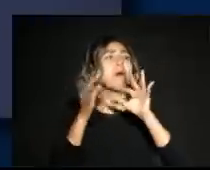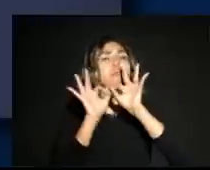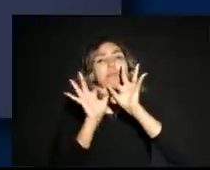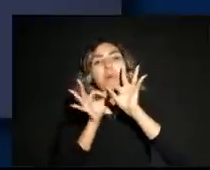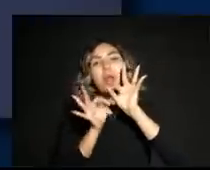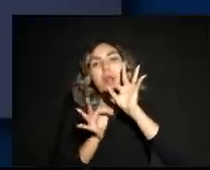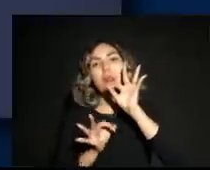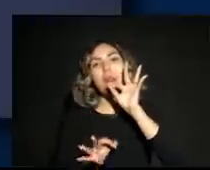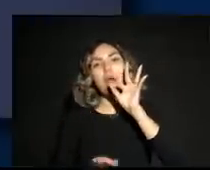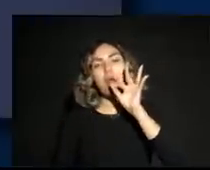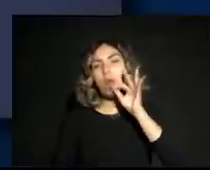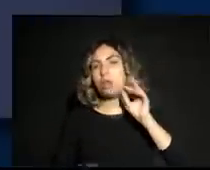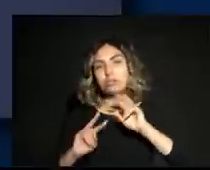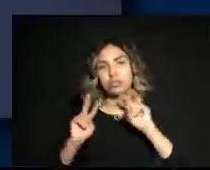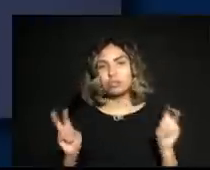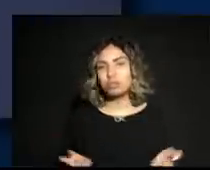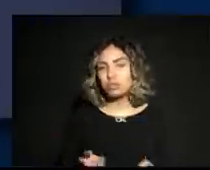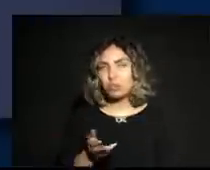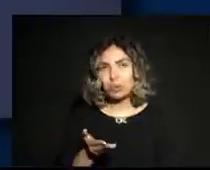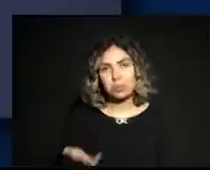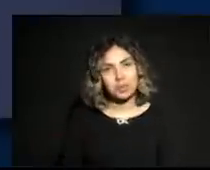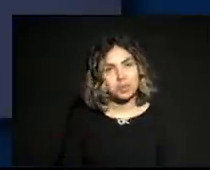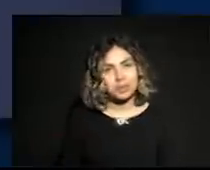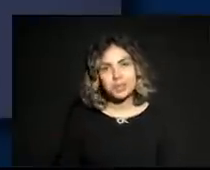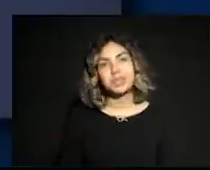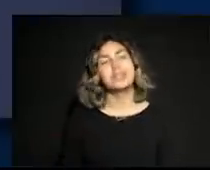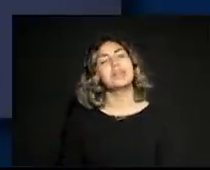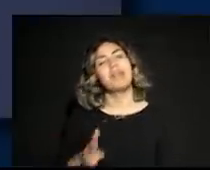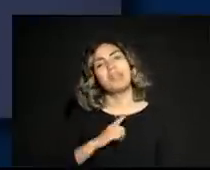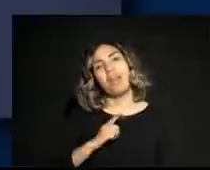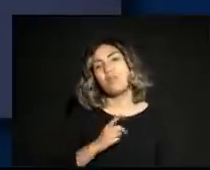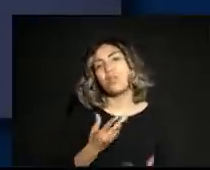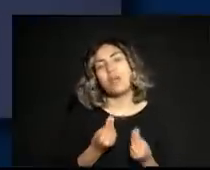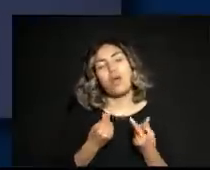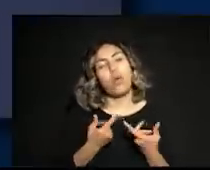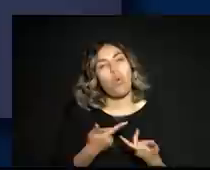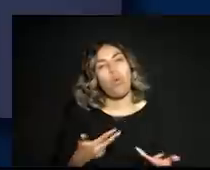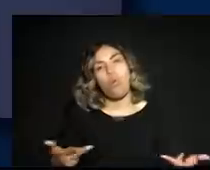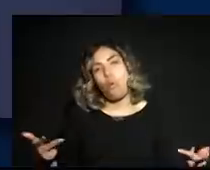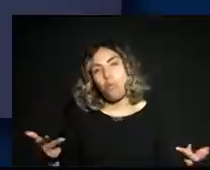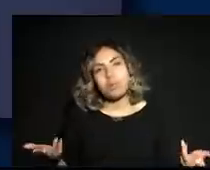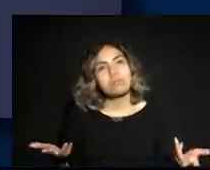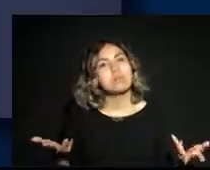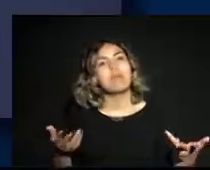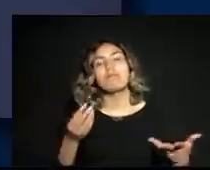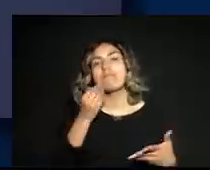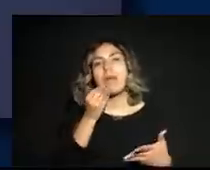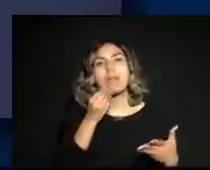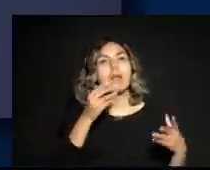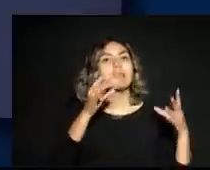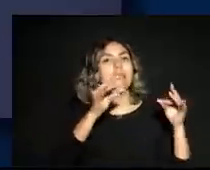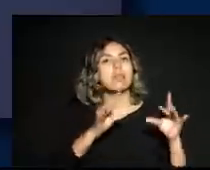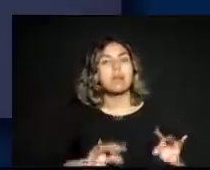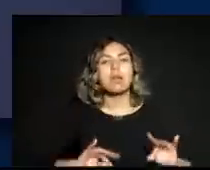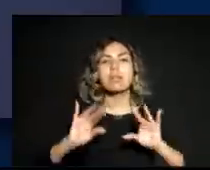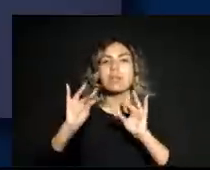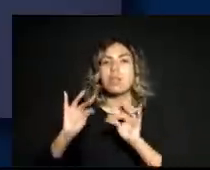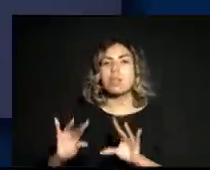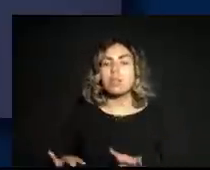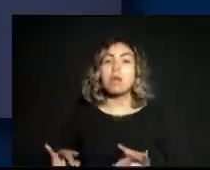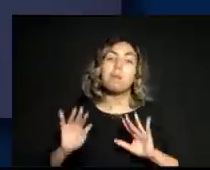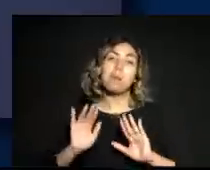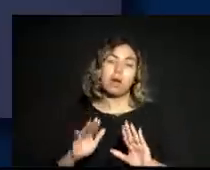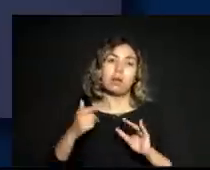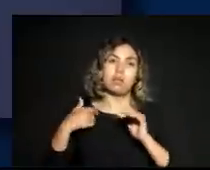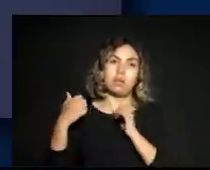sobre isso né Tem muita coisa para gente ir para a gente considerar Mas como